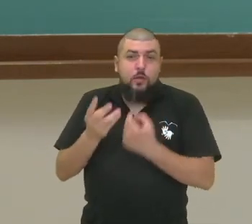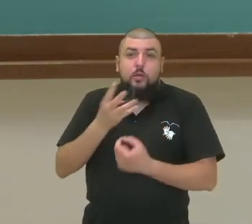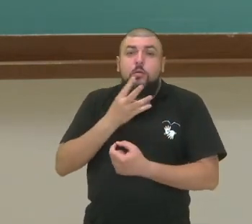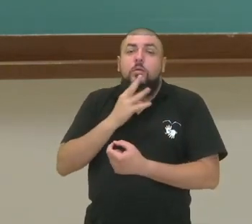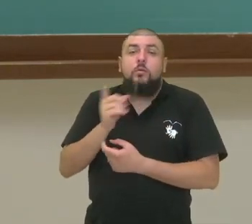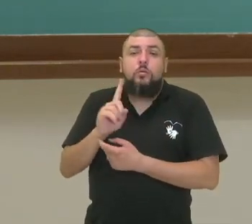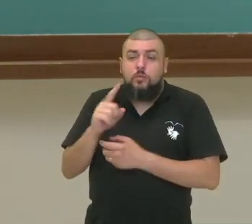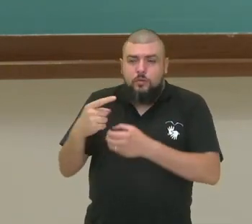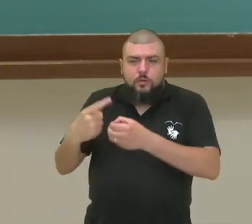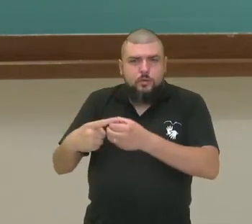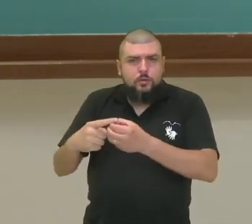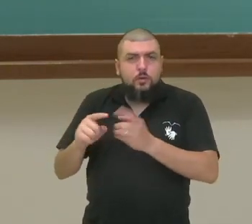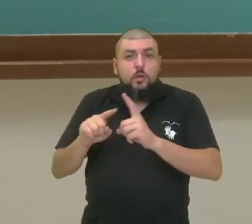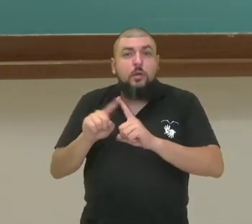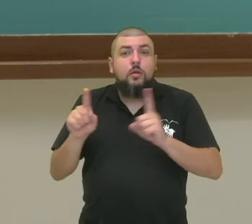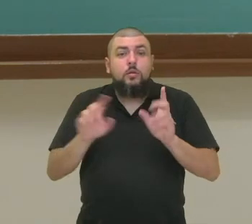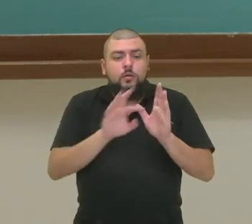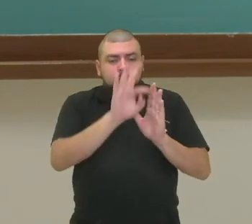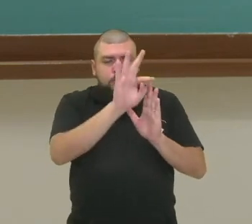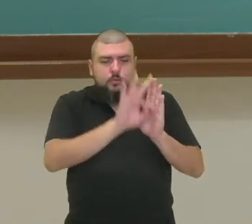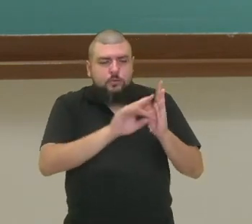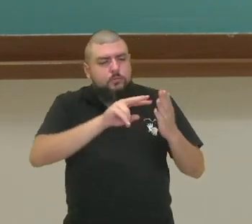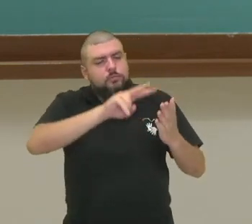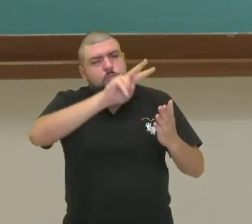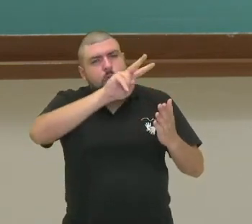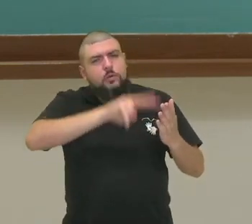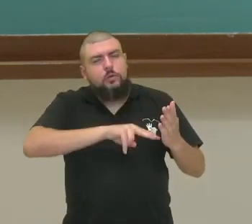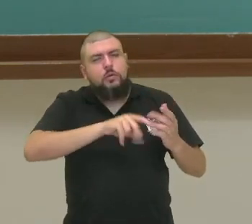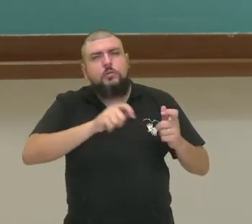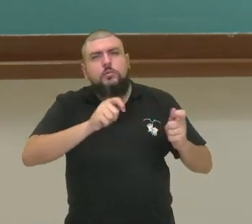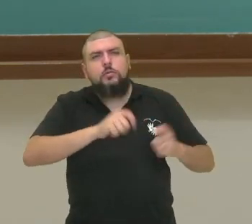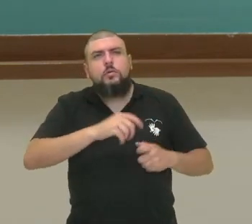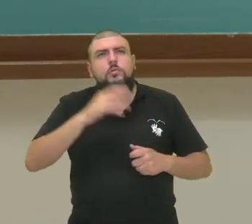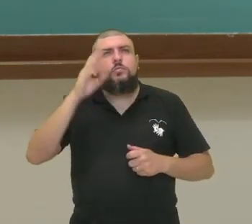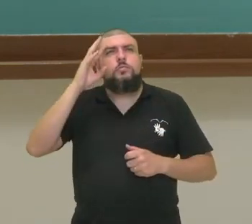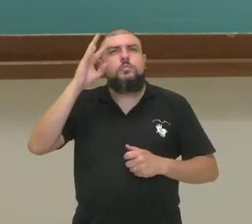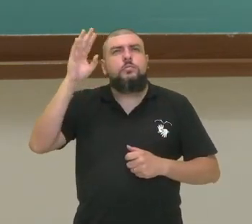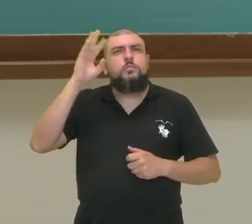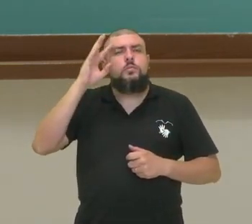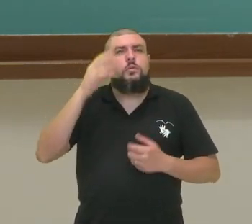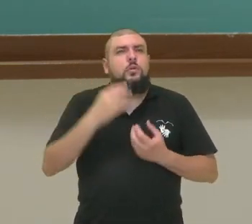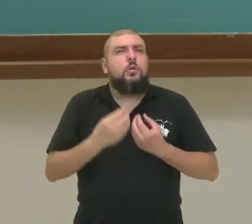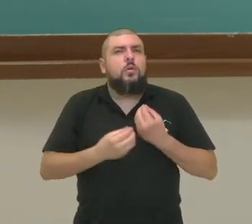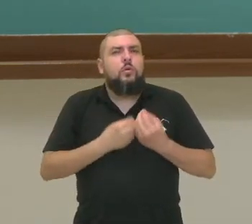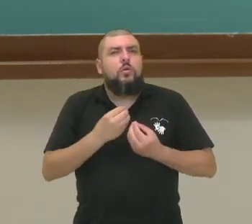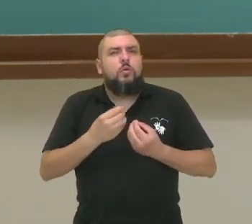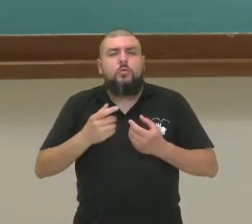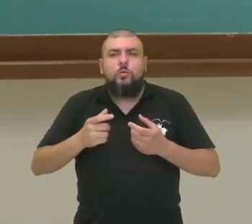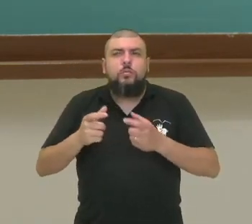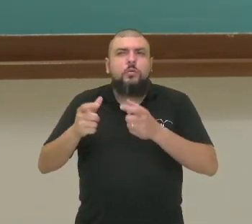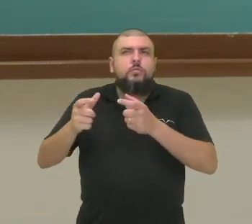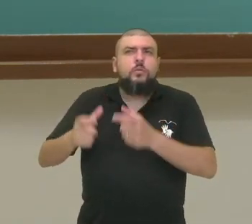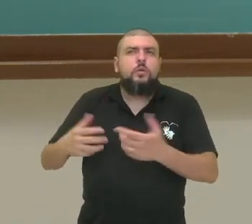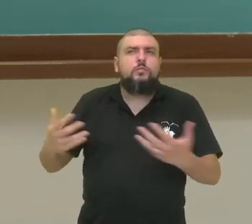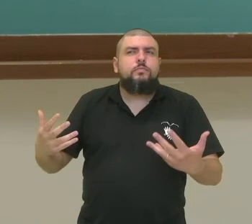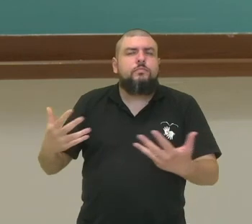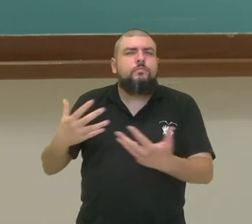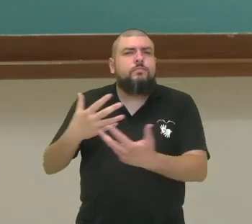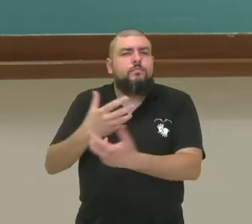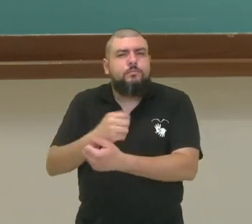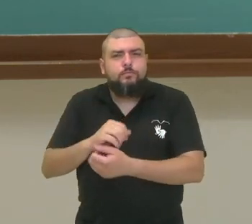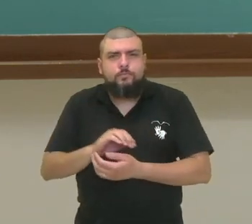lê a letra do hino, isso te remete às belezas locais, isso te remete às riquezas